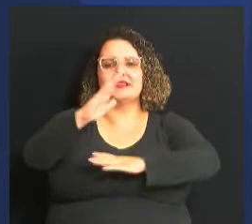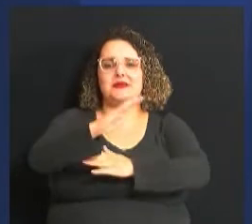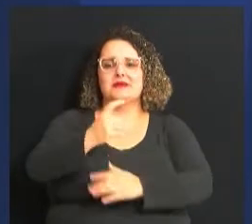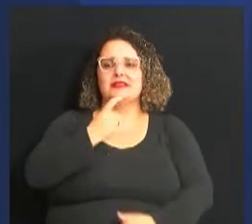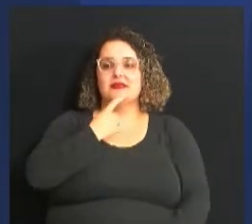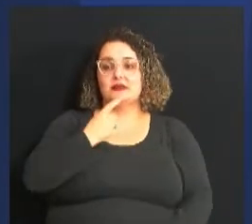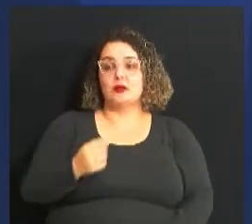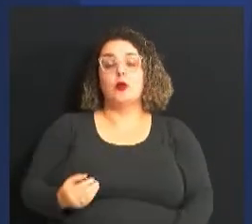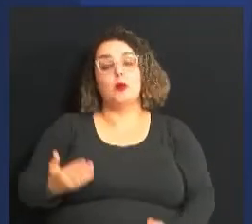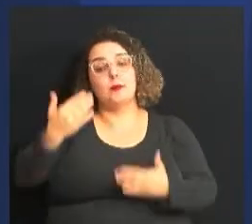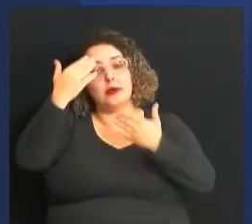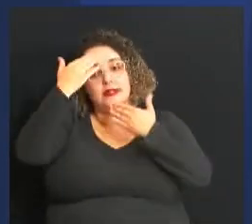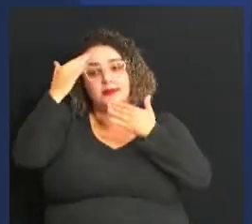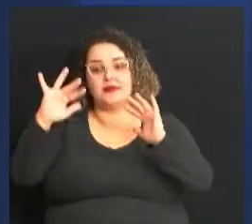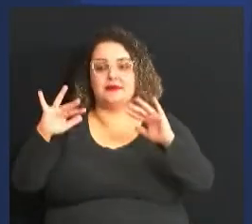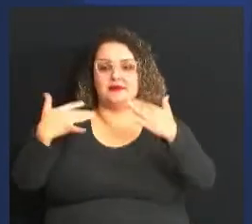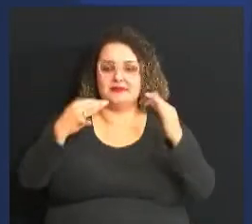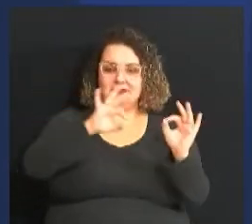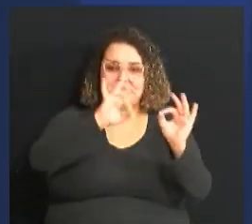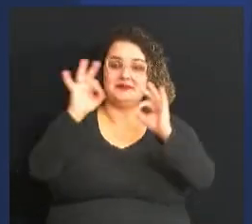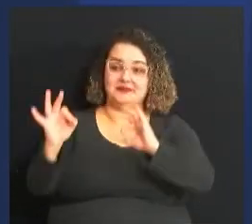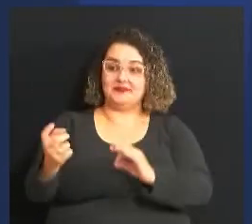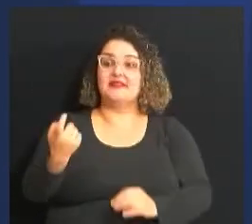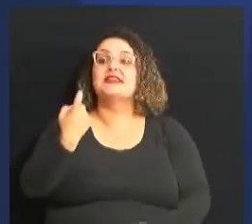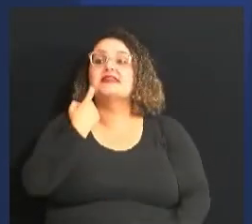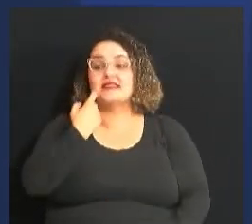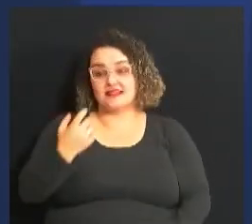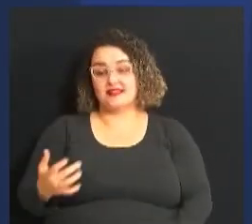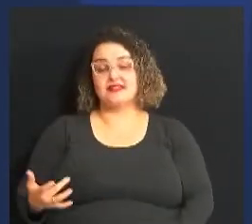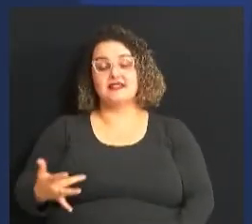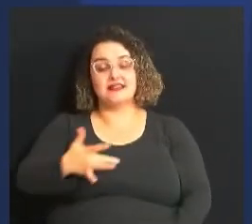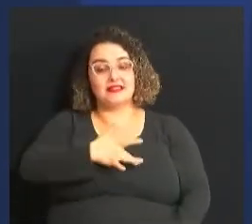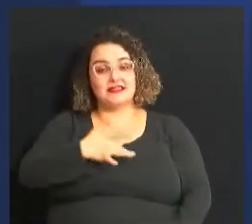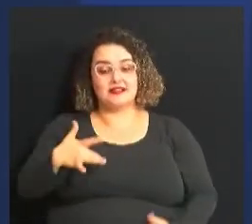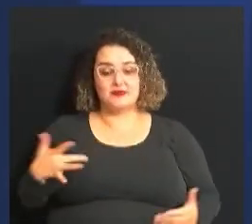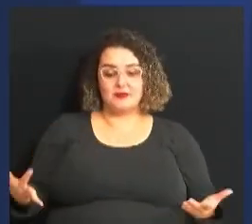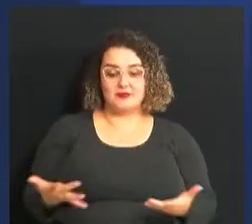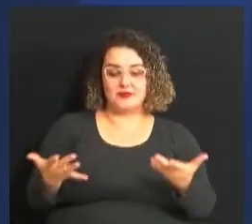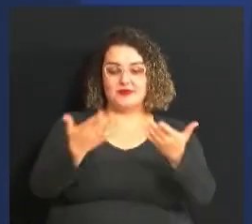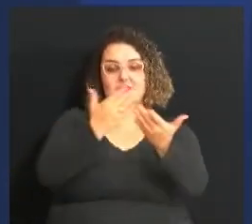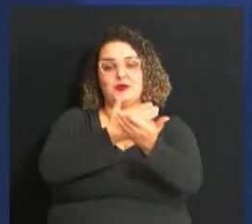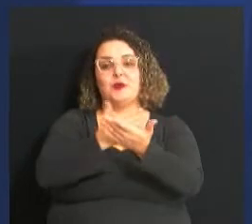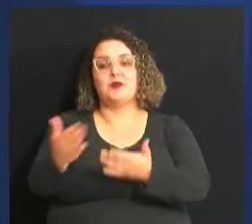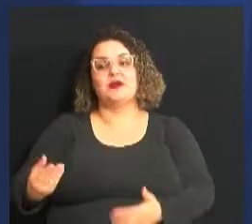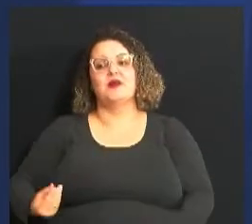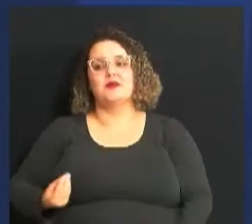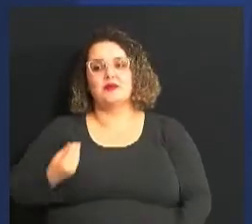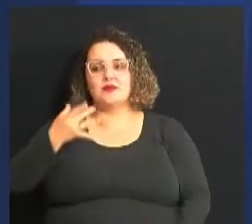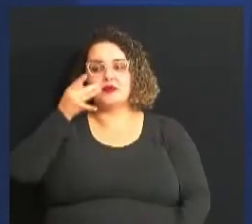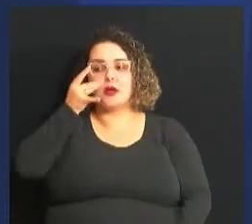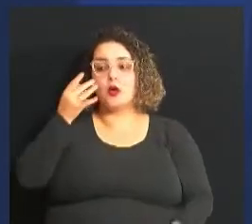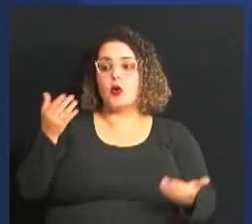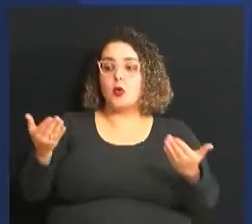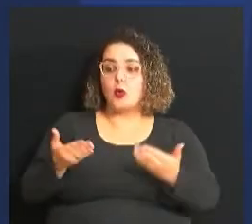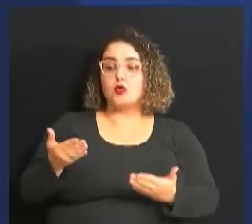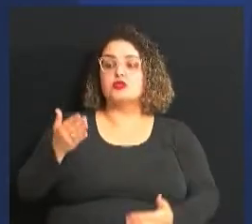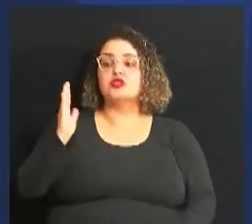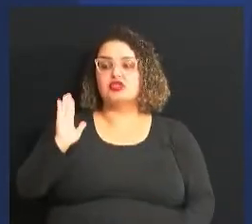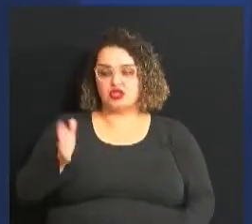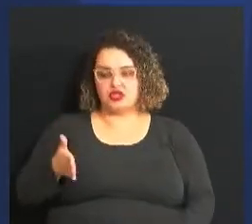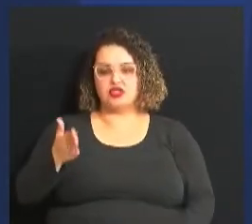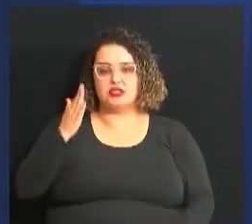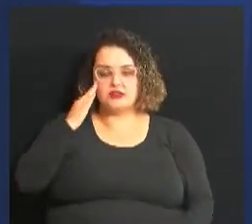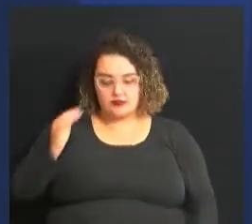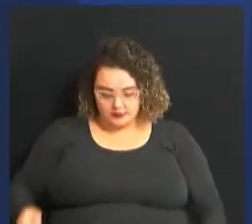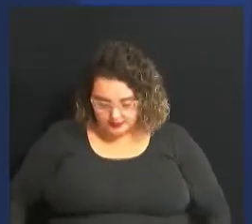longo aí desta sexta-feira. Saúde e vida começando ao vivo. E hoje, você já sabe, né, 15